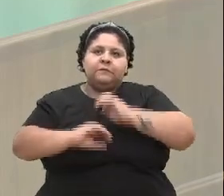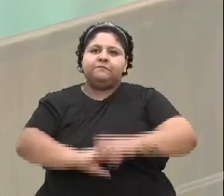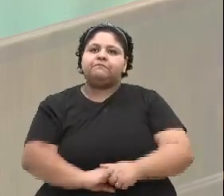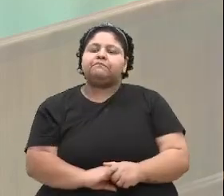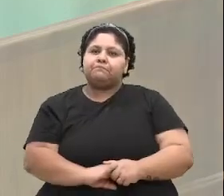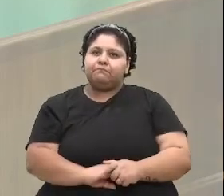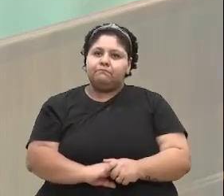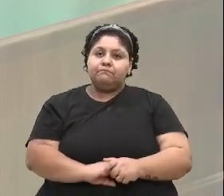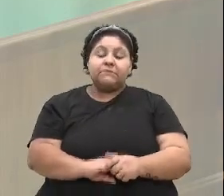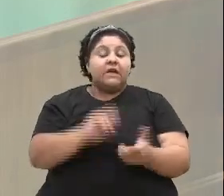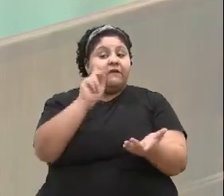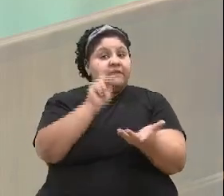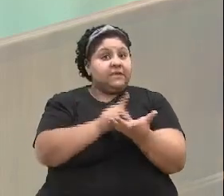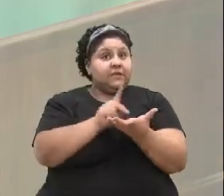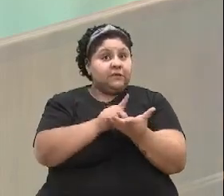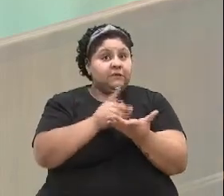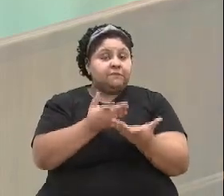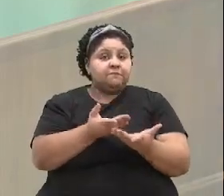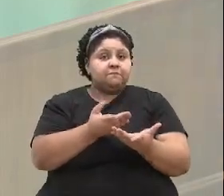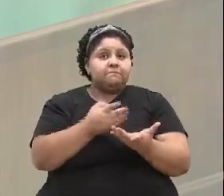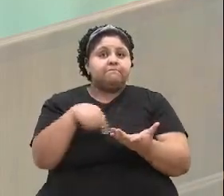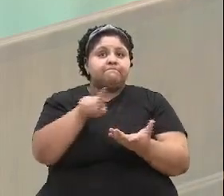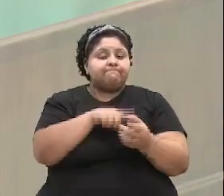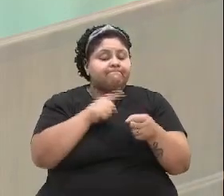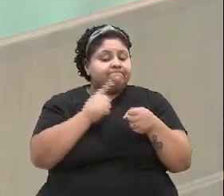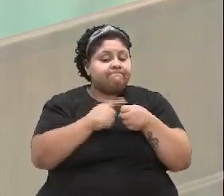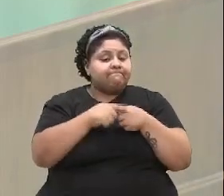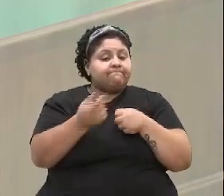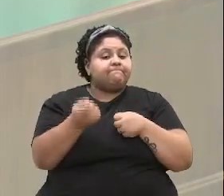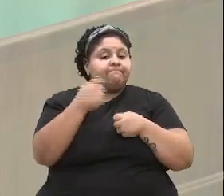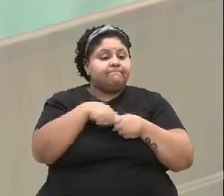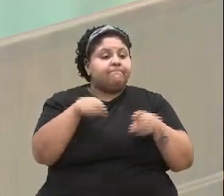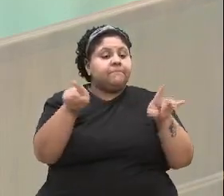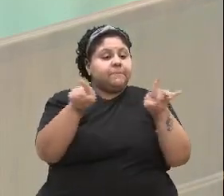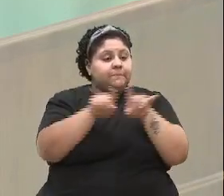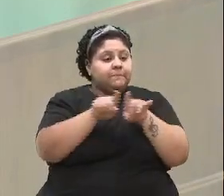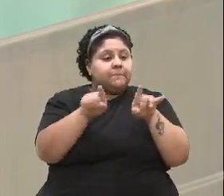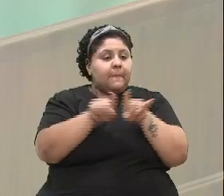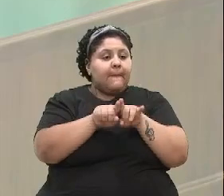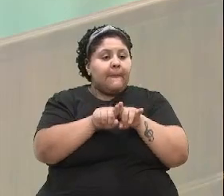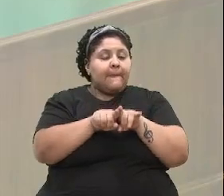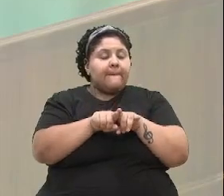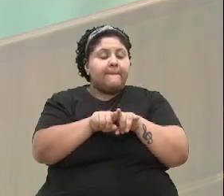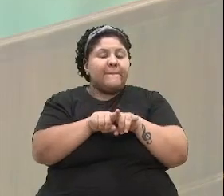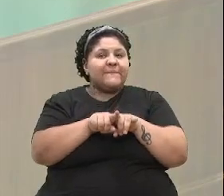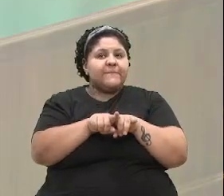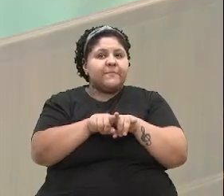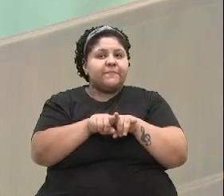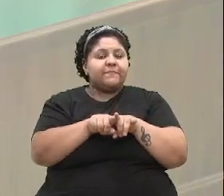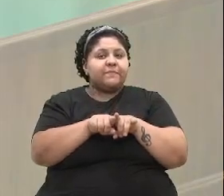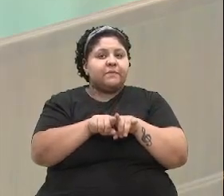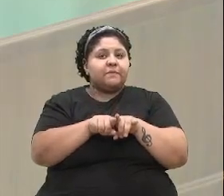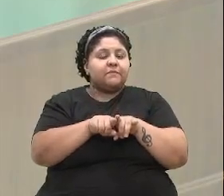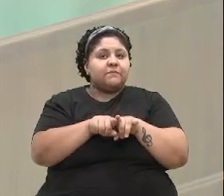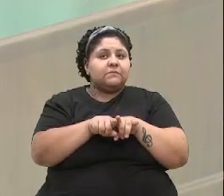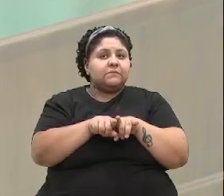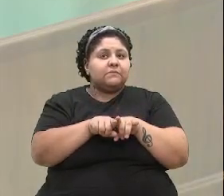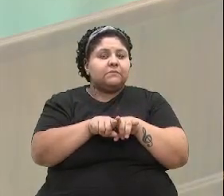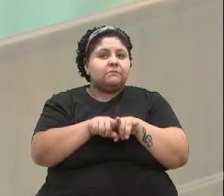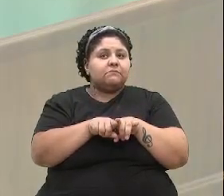a grande verdade é que a cidade precisa também precisa